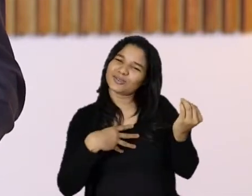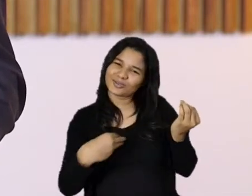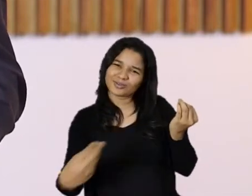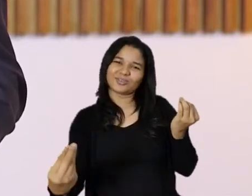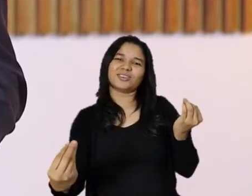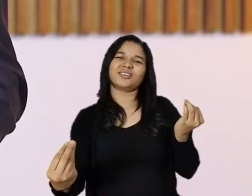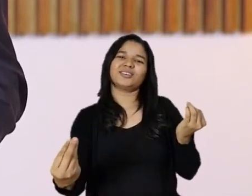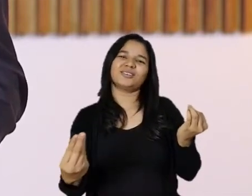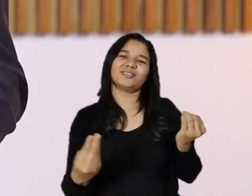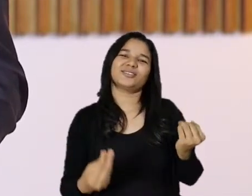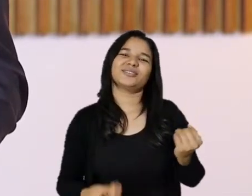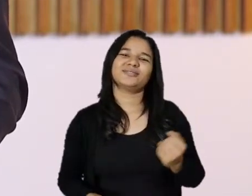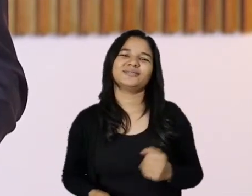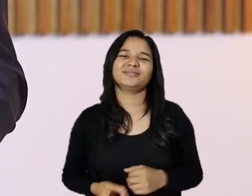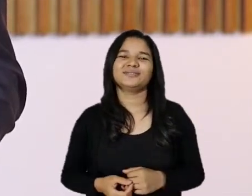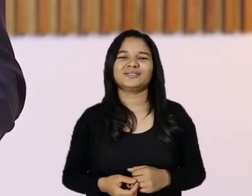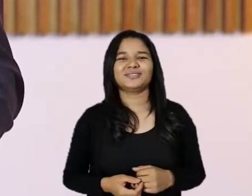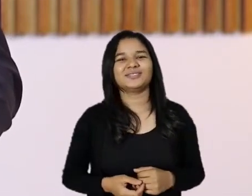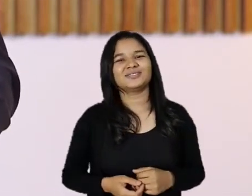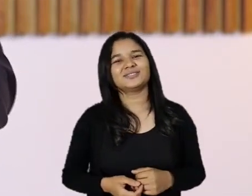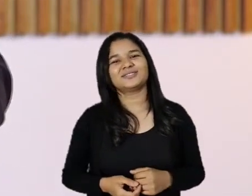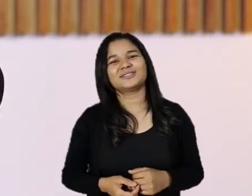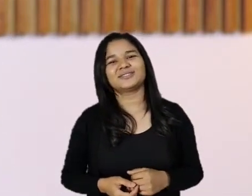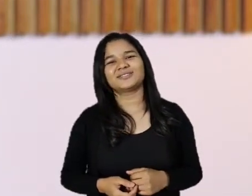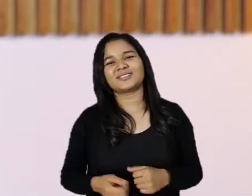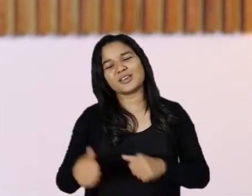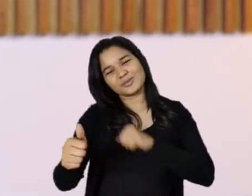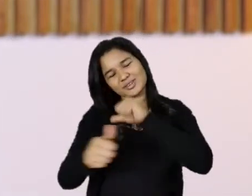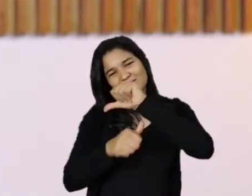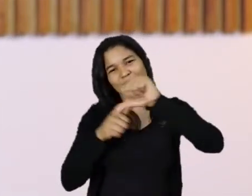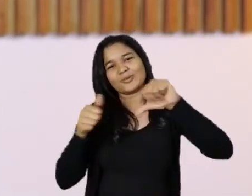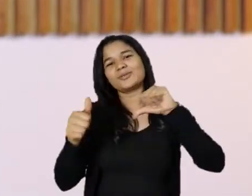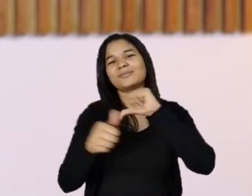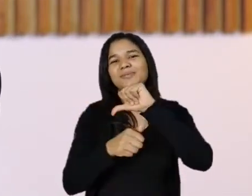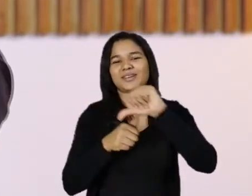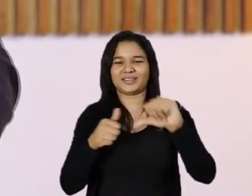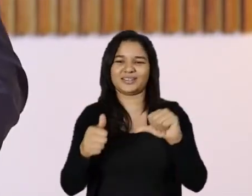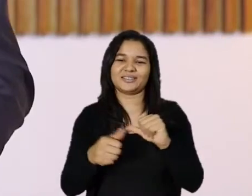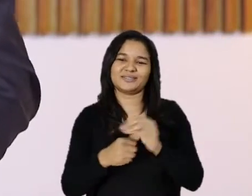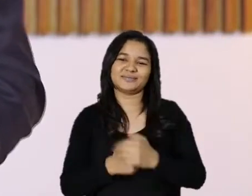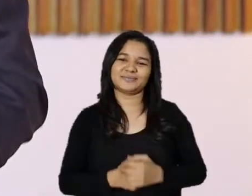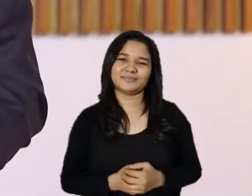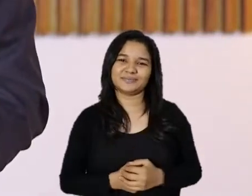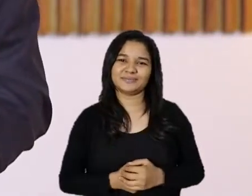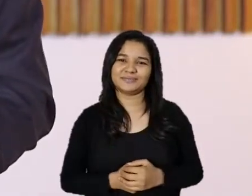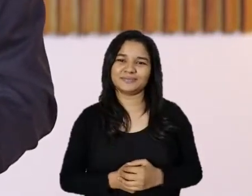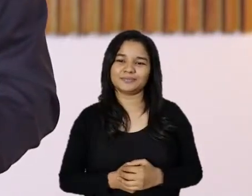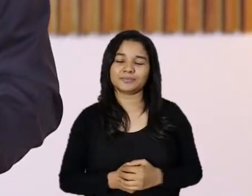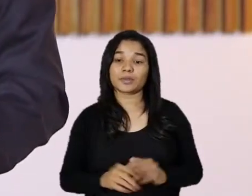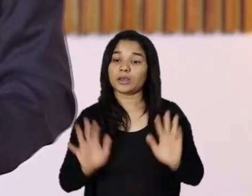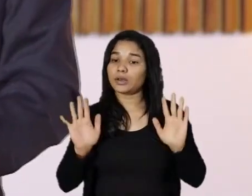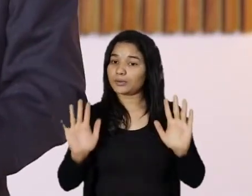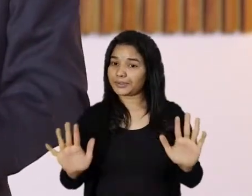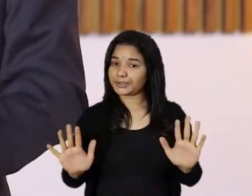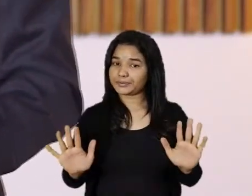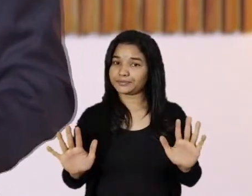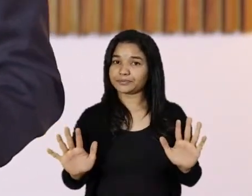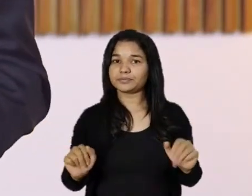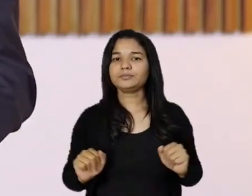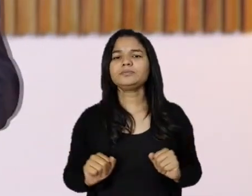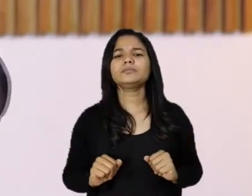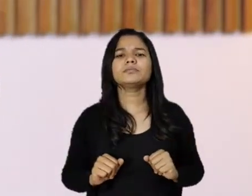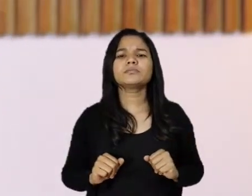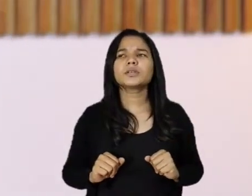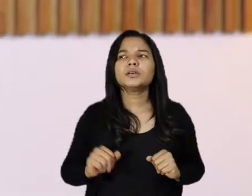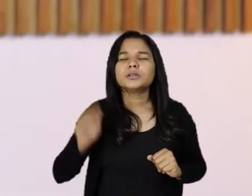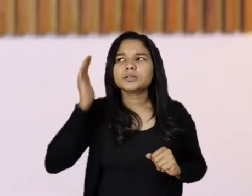de fazer um parênteses aqui e levar os nossos pensamentos lá aos momentos onde Noé estava